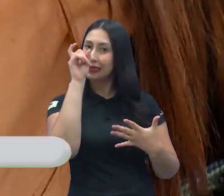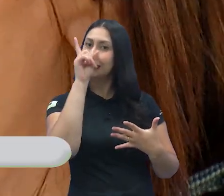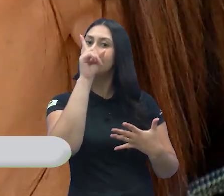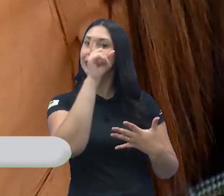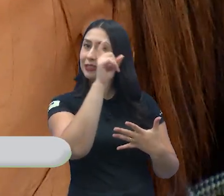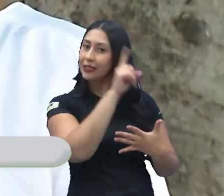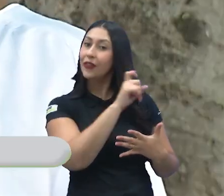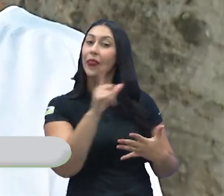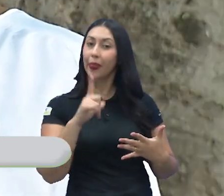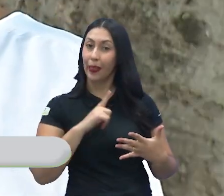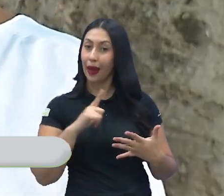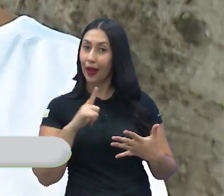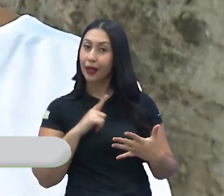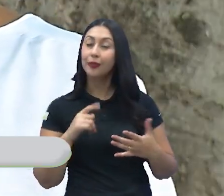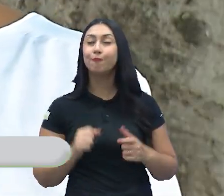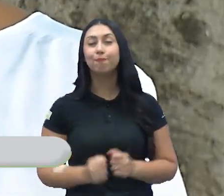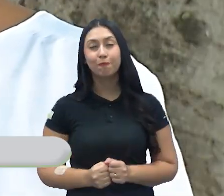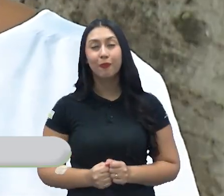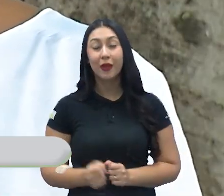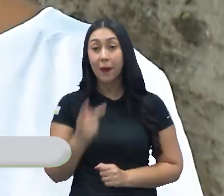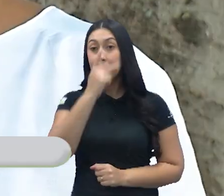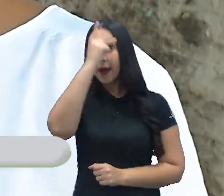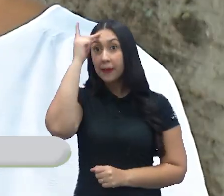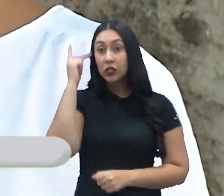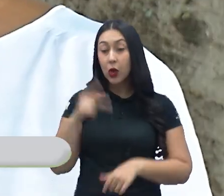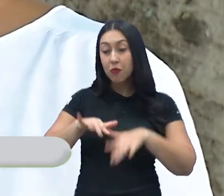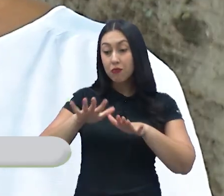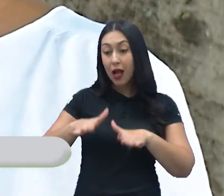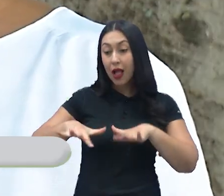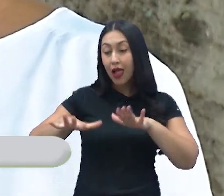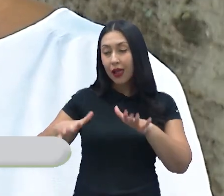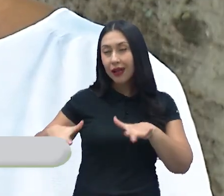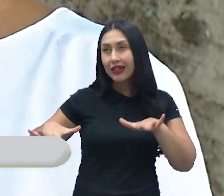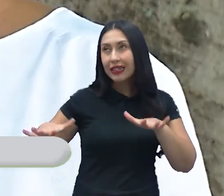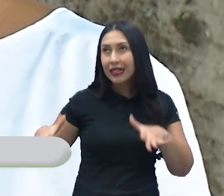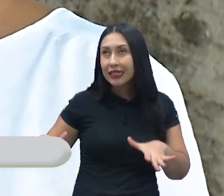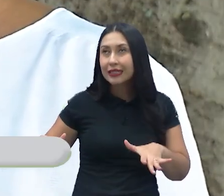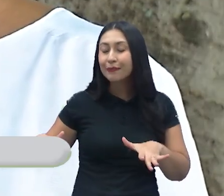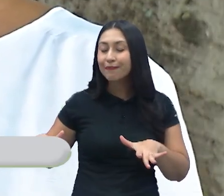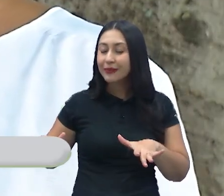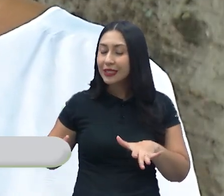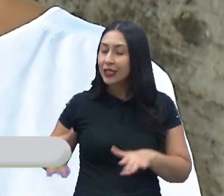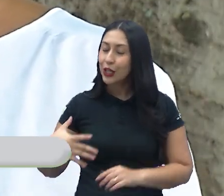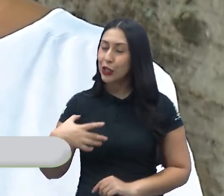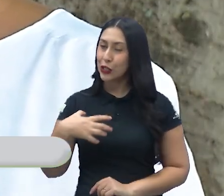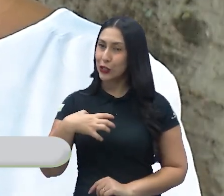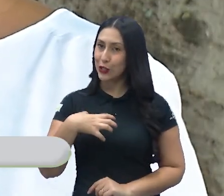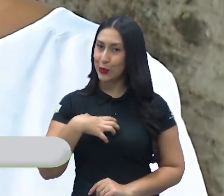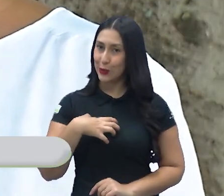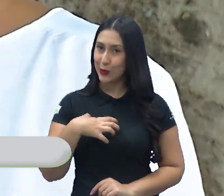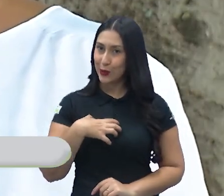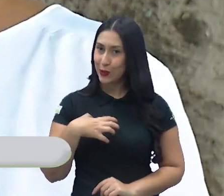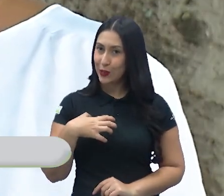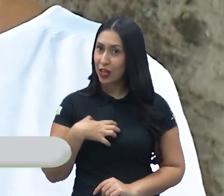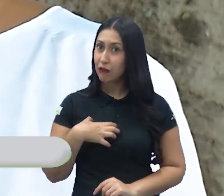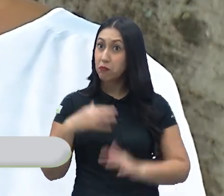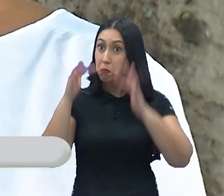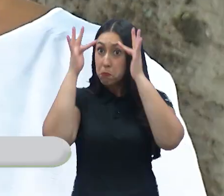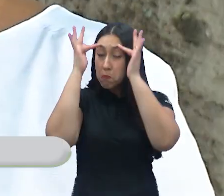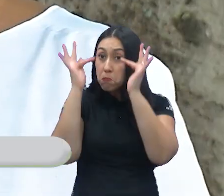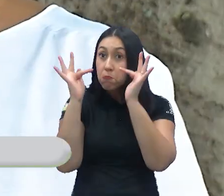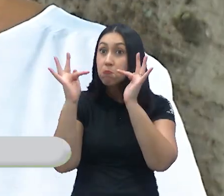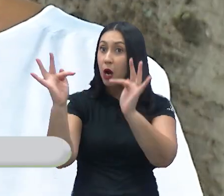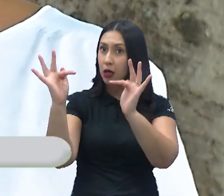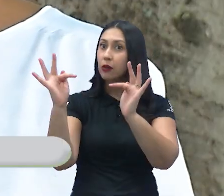podem trazer. Uma pessoa fleumática é uma pessoa de característica leal,